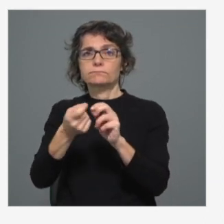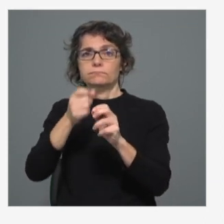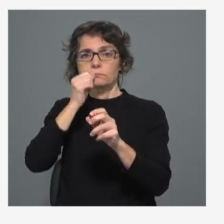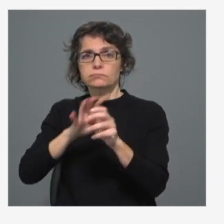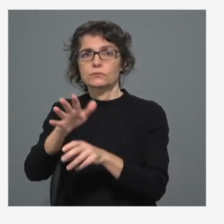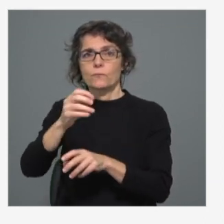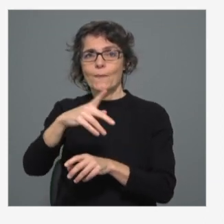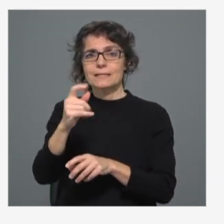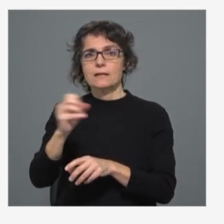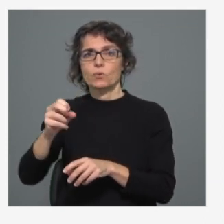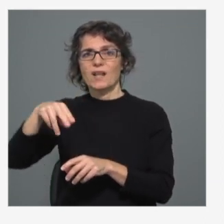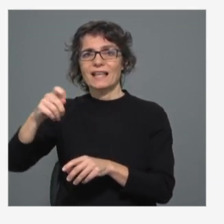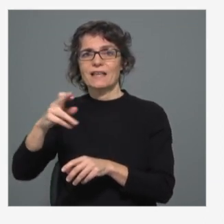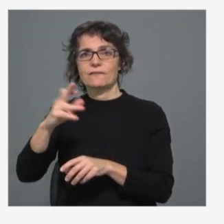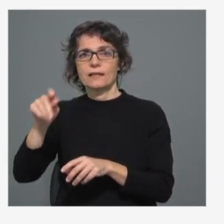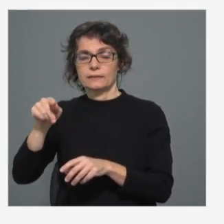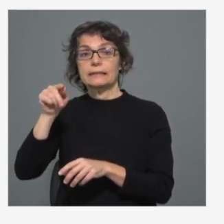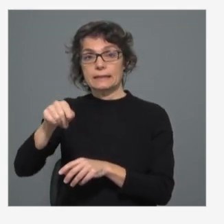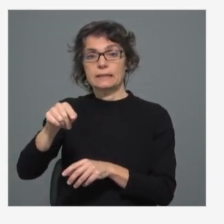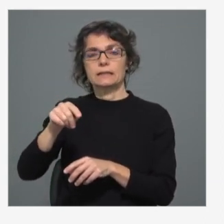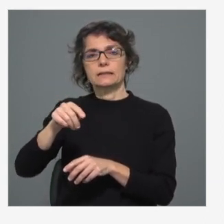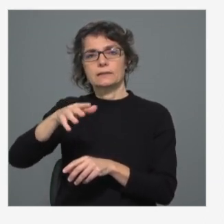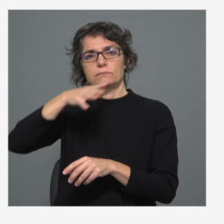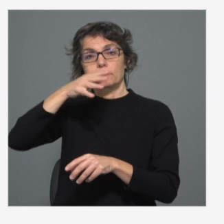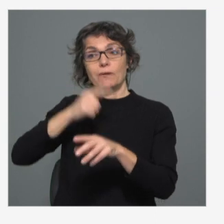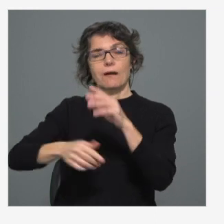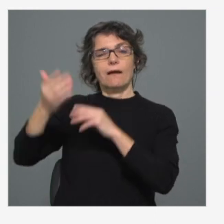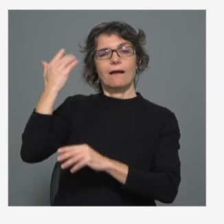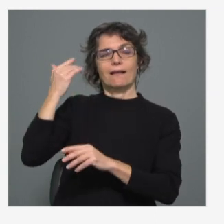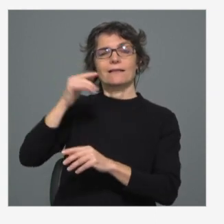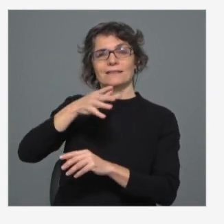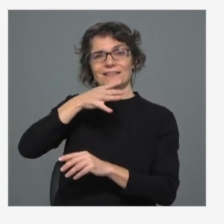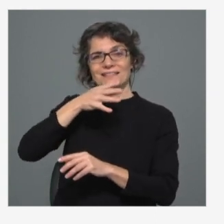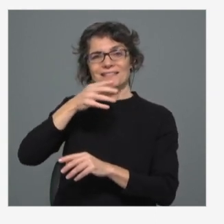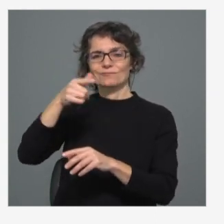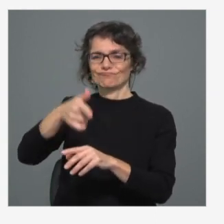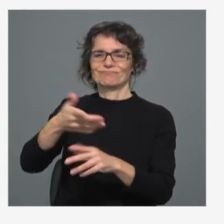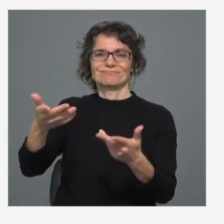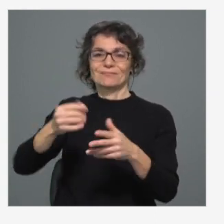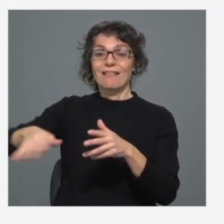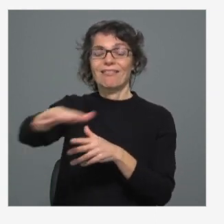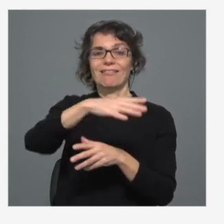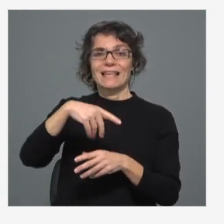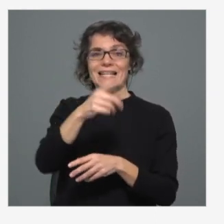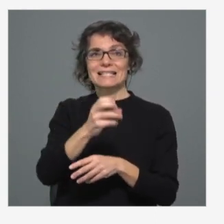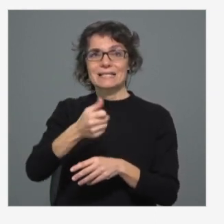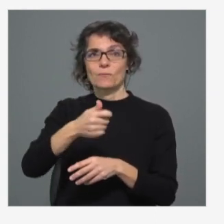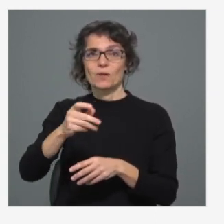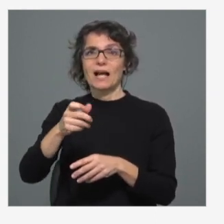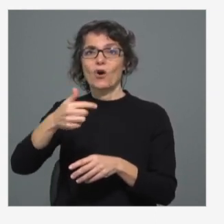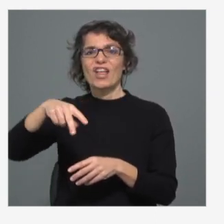Neftali. Assim se cumpria o que o profeta Isaías anunciara ao dizer: terra de Zabulão e terra de